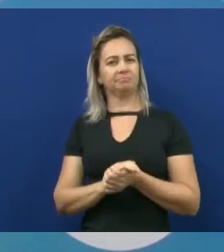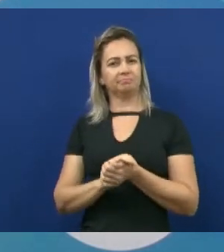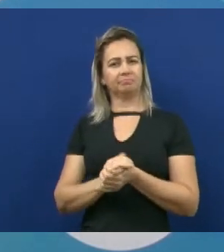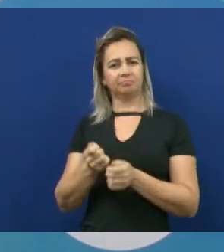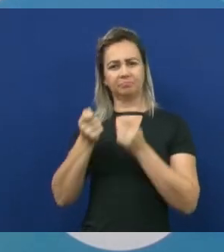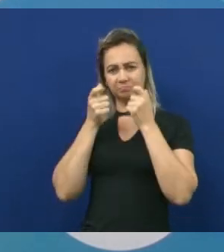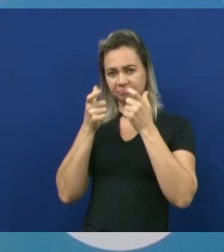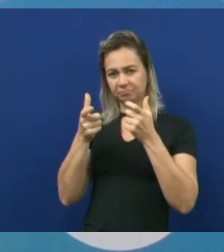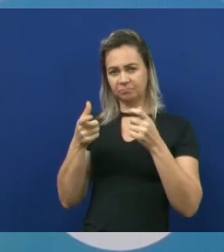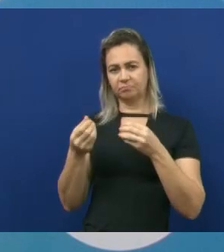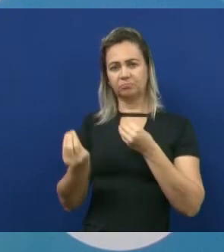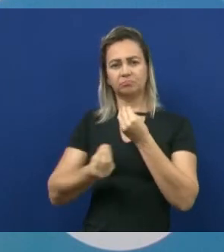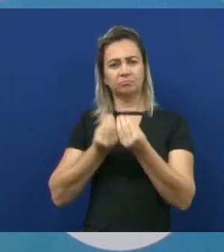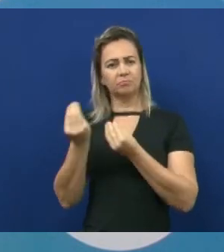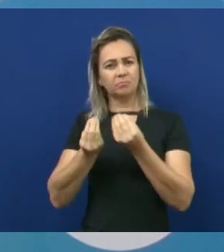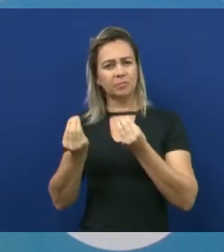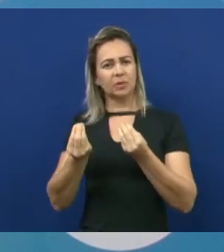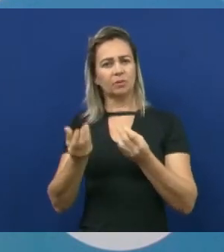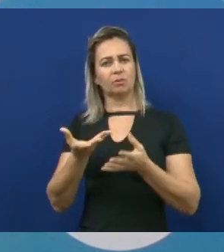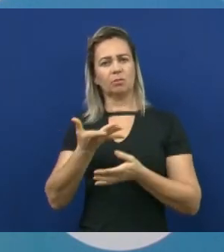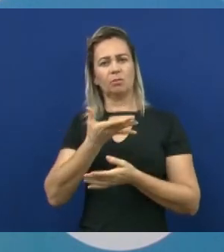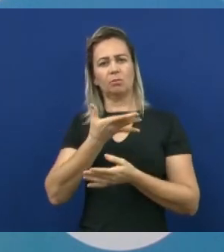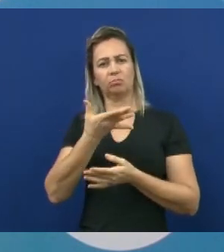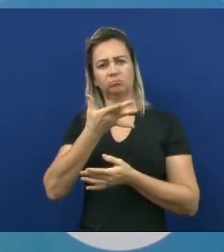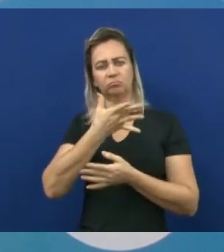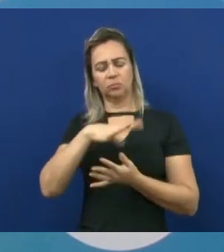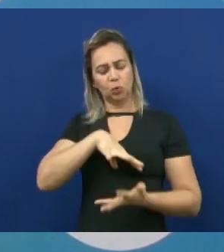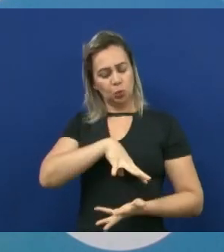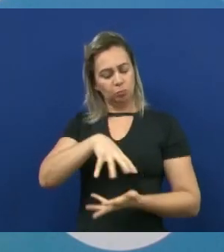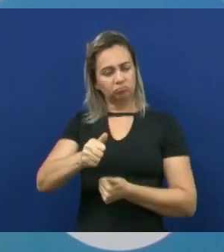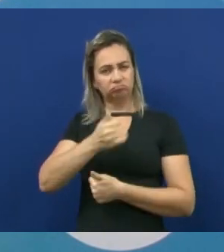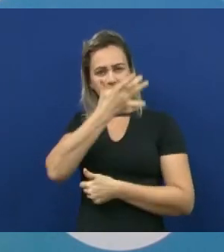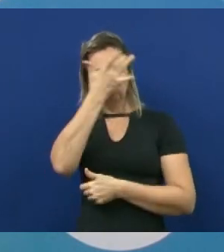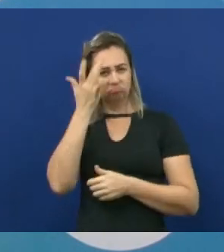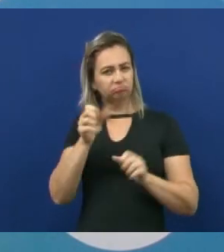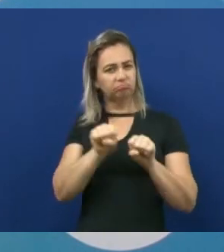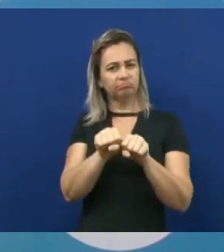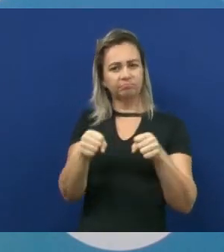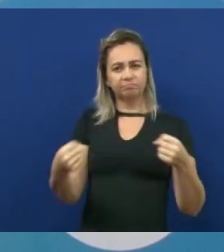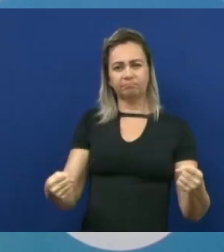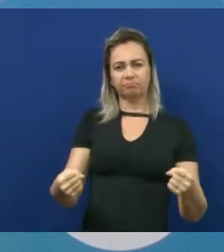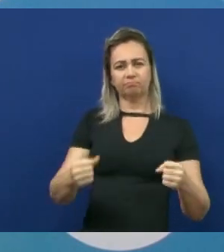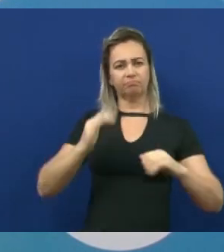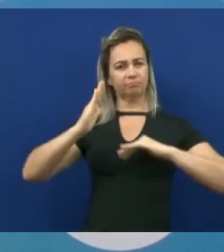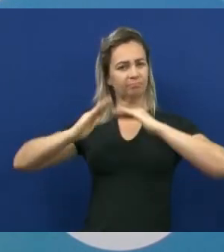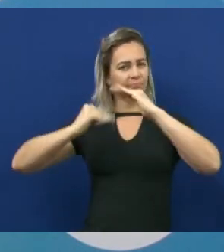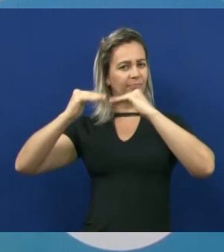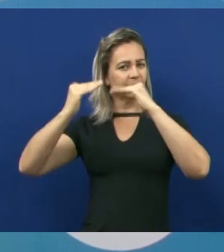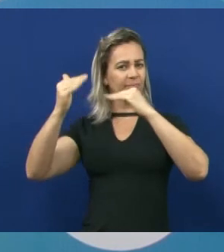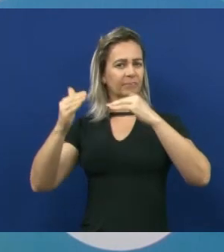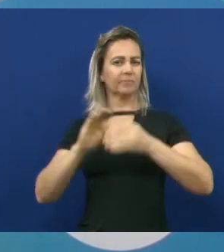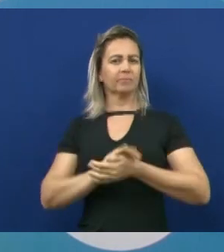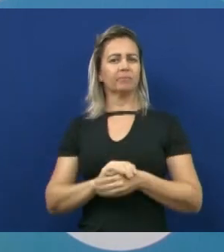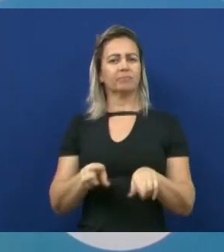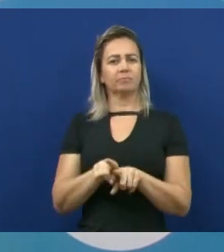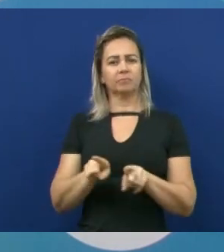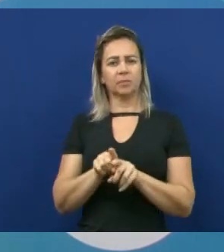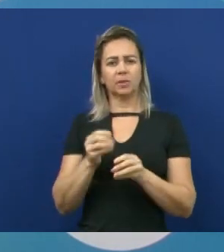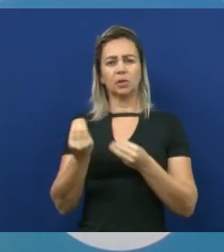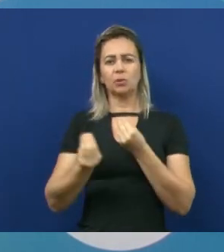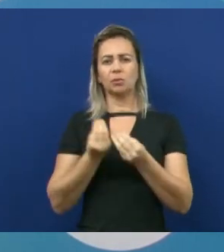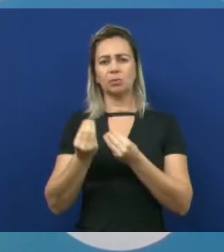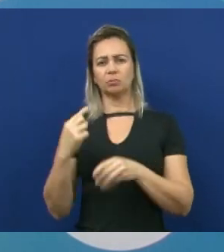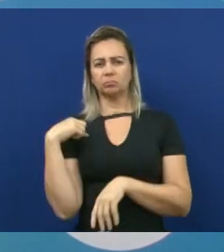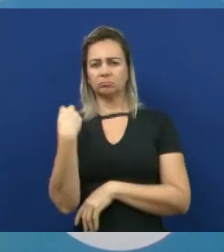interessante observar como que a humanidade evoluiu e os sistemas evoluíram ao longo do processo e como que a gente